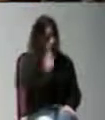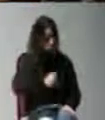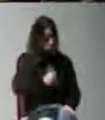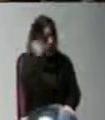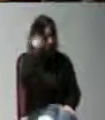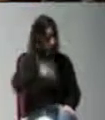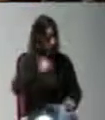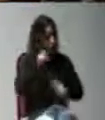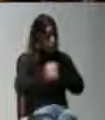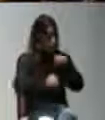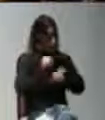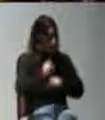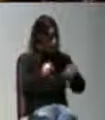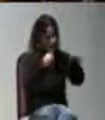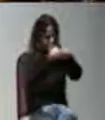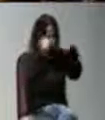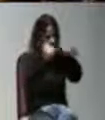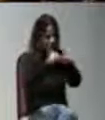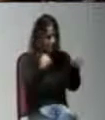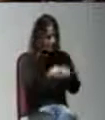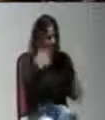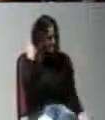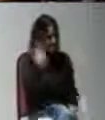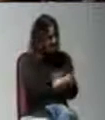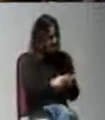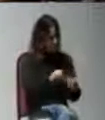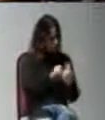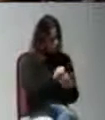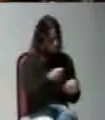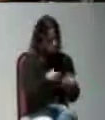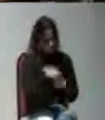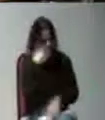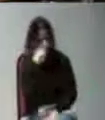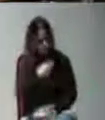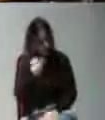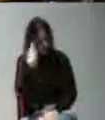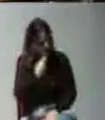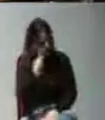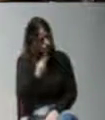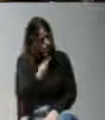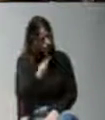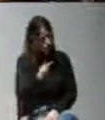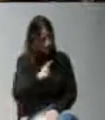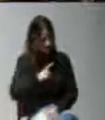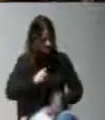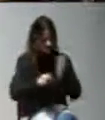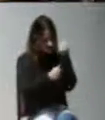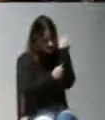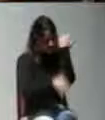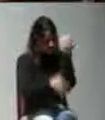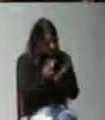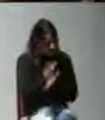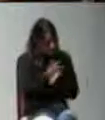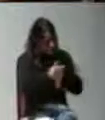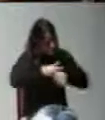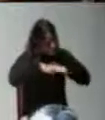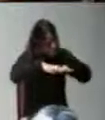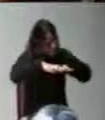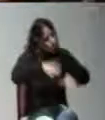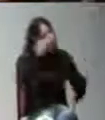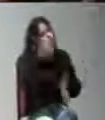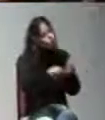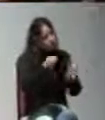do desmantelamento de um pacto social e político que deu consistência às lutas por direitos e